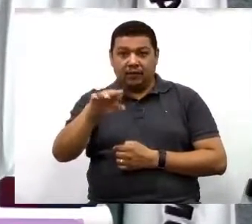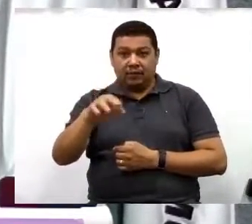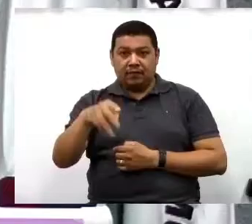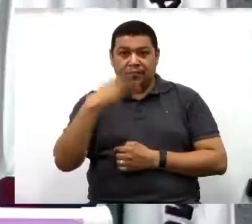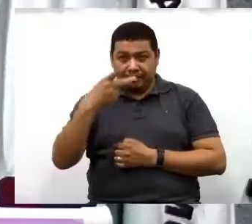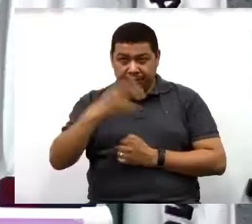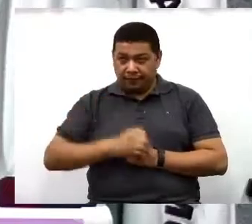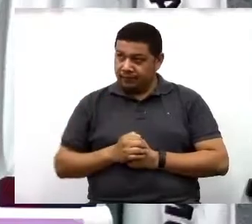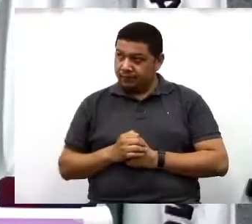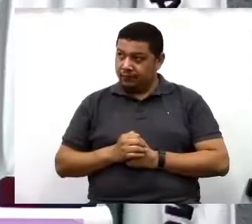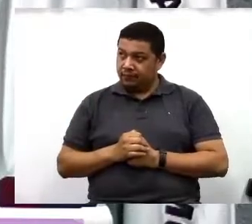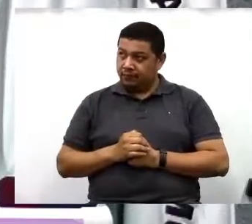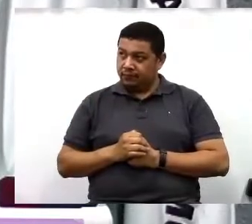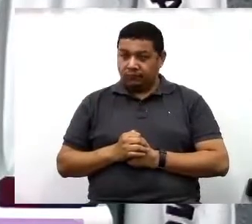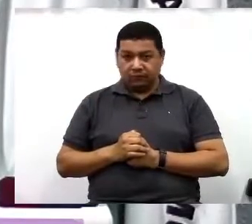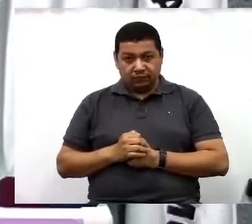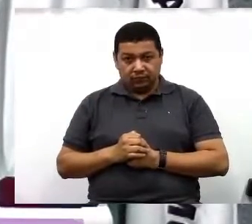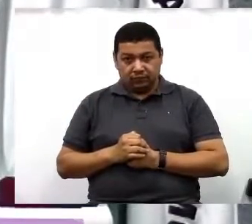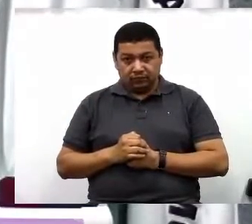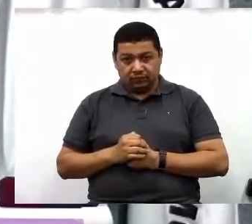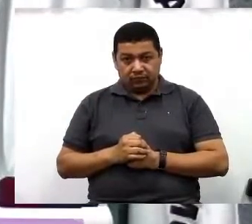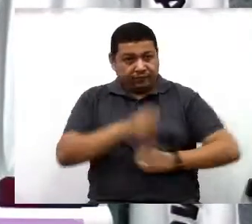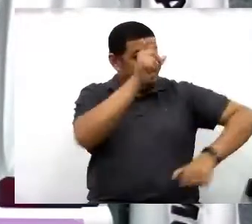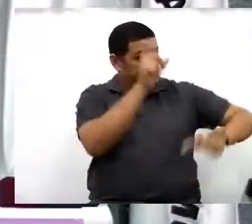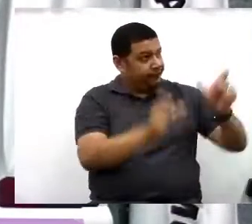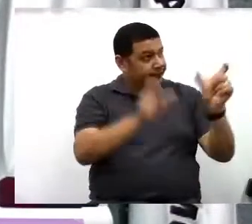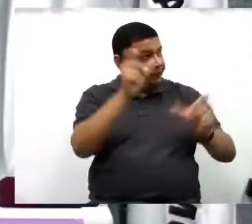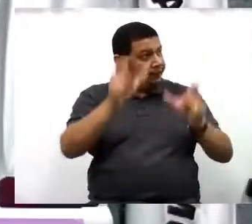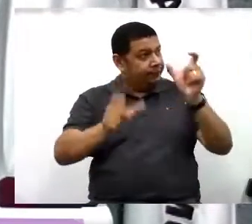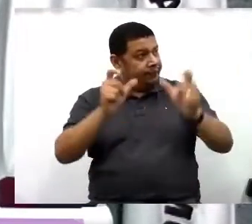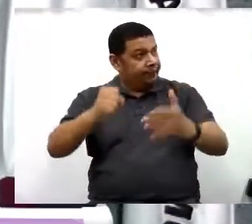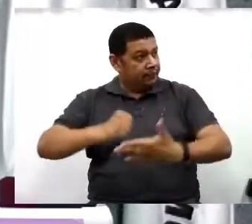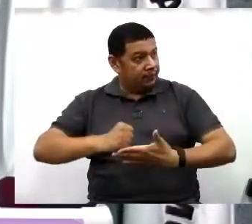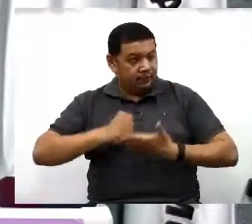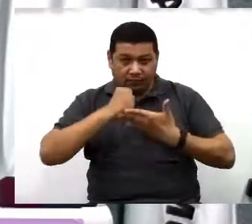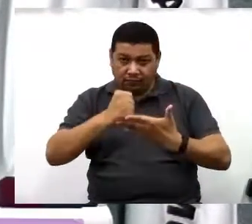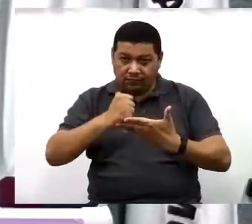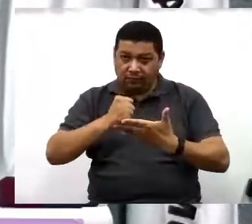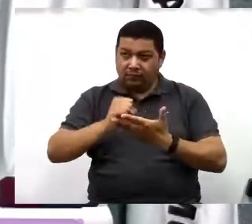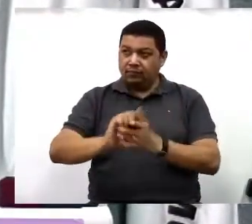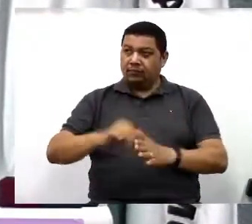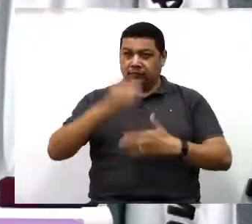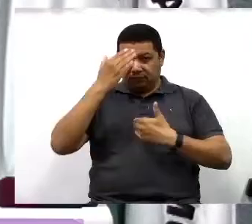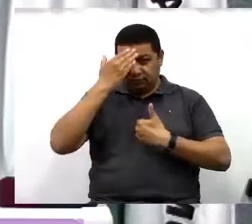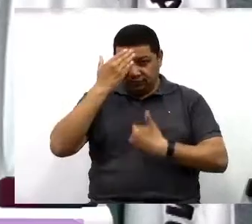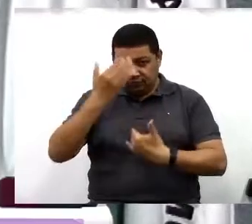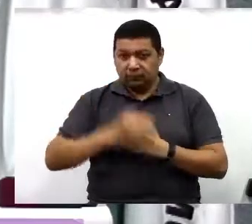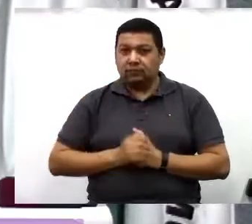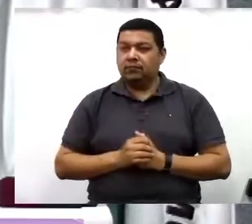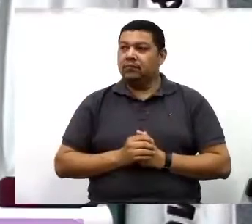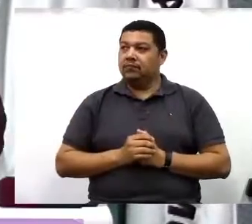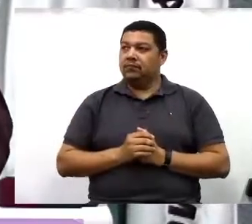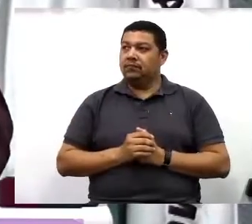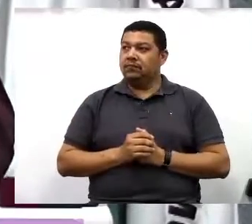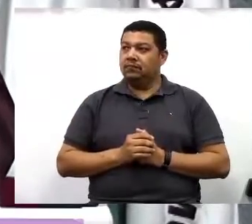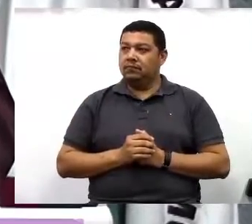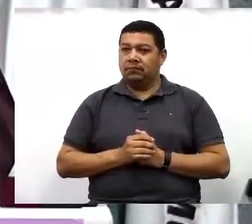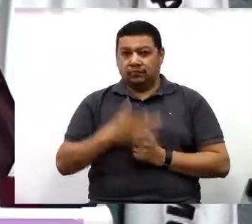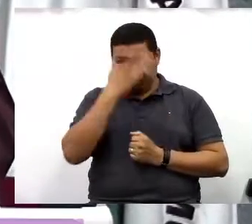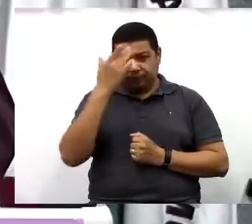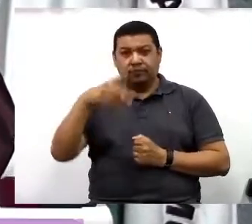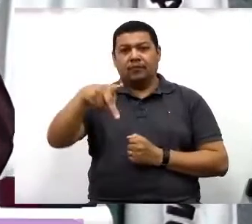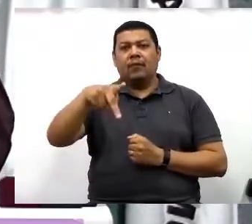povo coopera mesmo de cacoal. Agradecer aqui aos meninos da